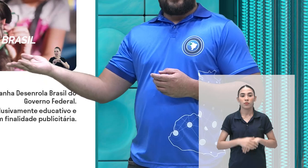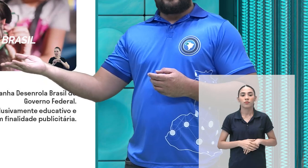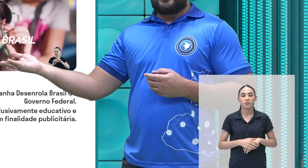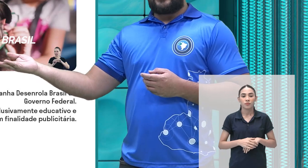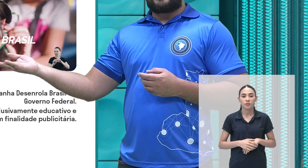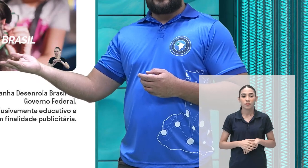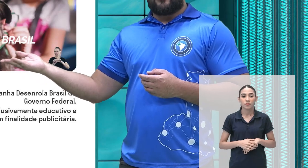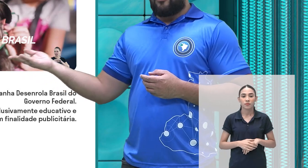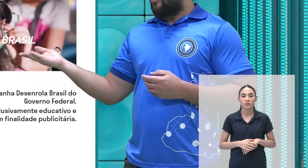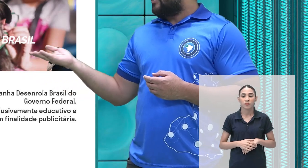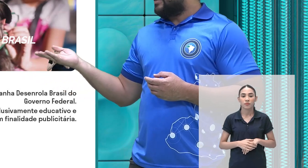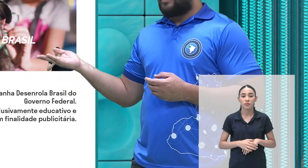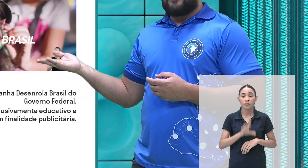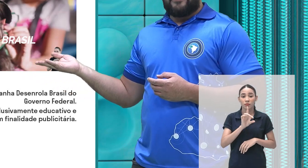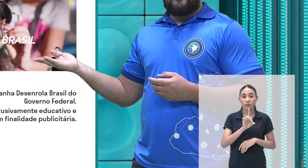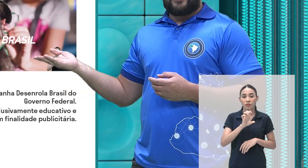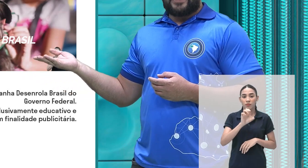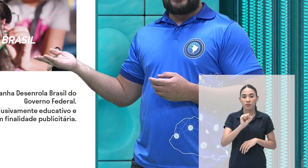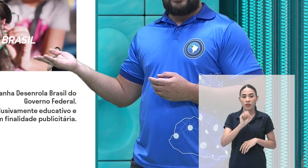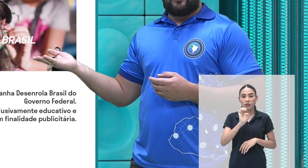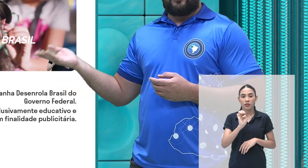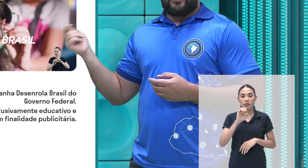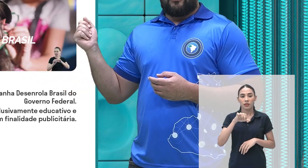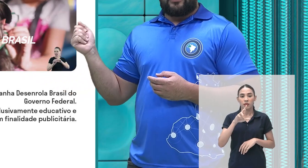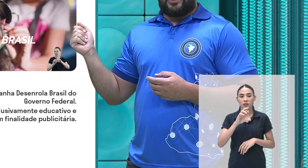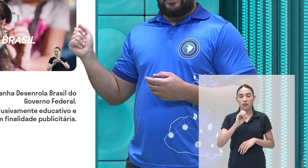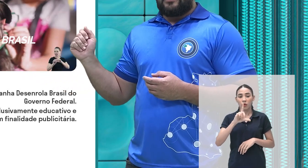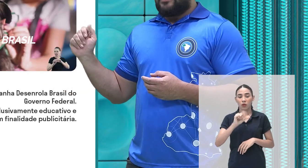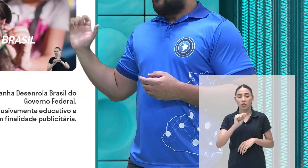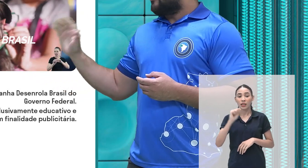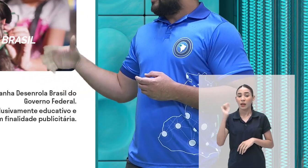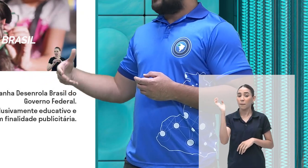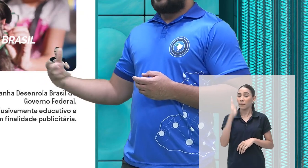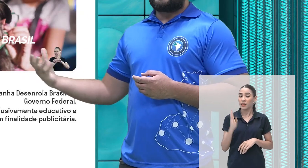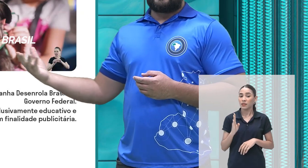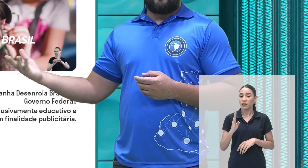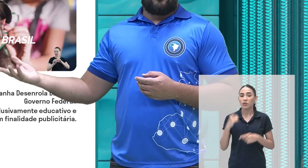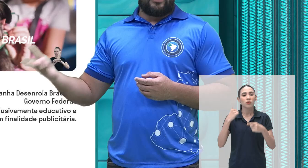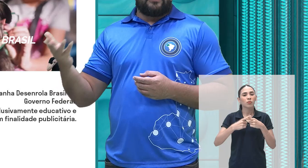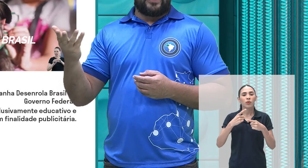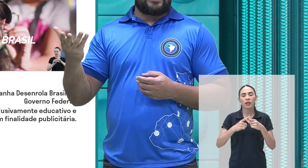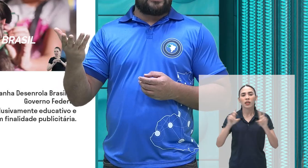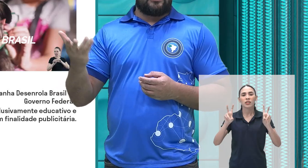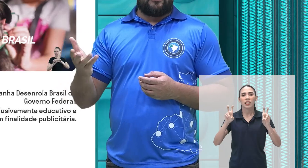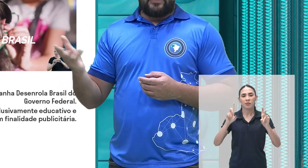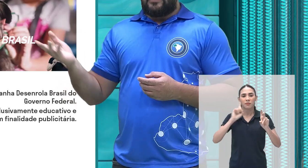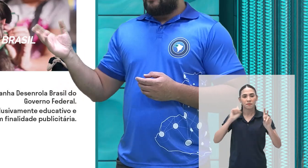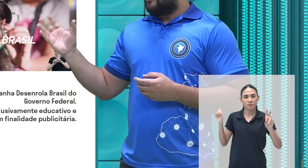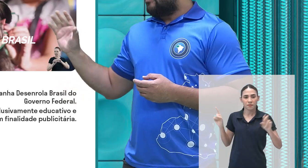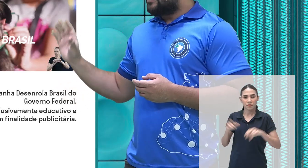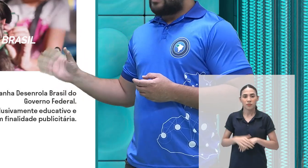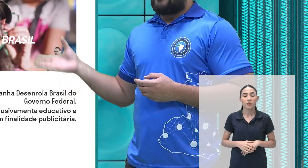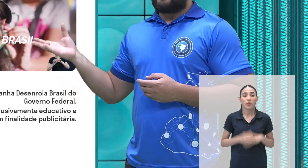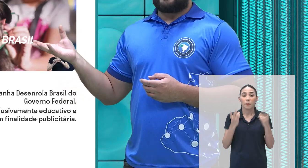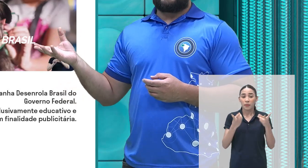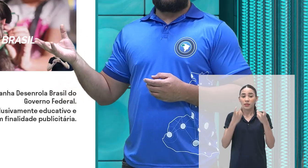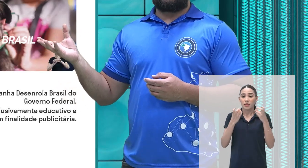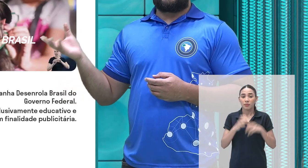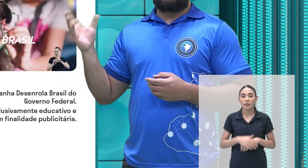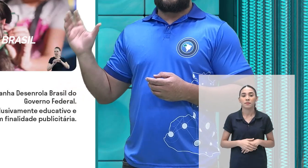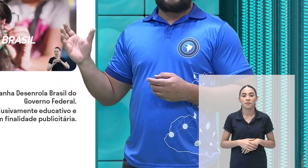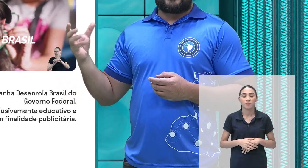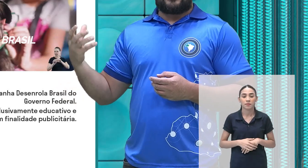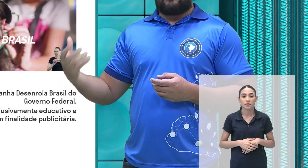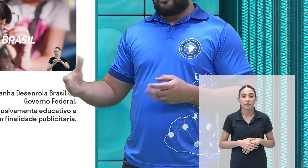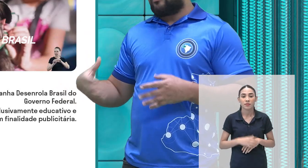enunciado: Desenrola Brasil, ok? Por que Desenrola Brasil? Observem que aqui